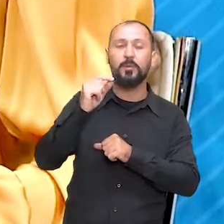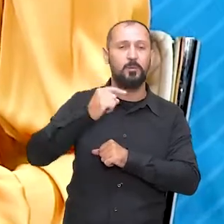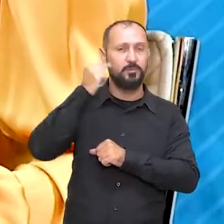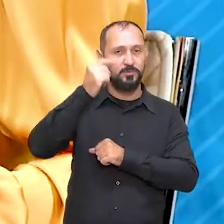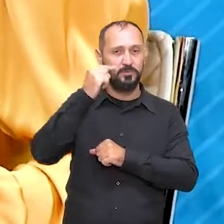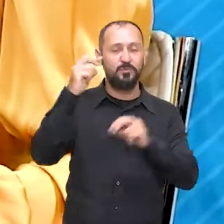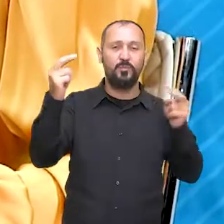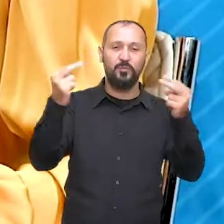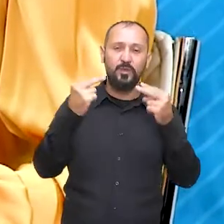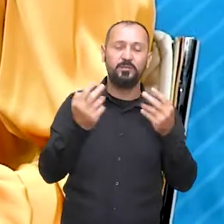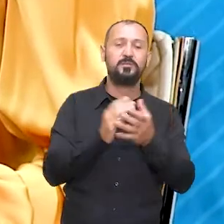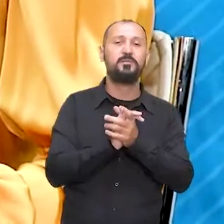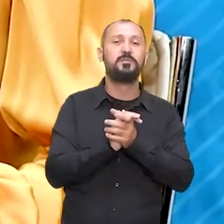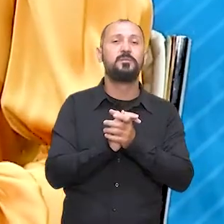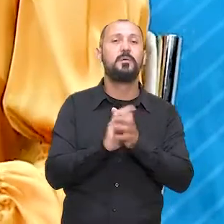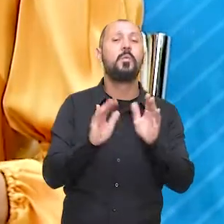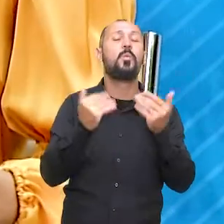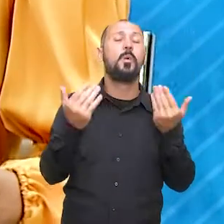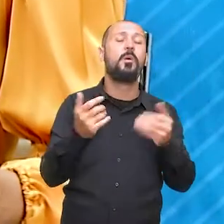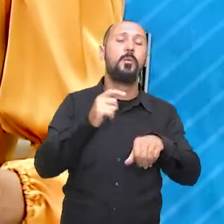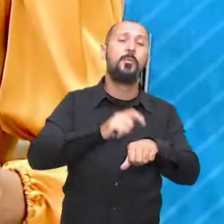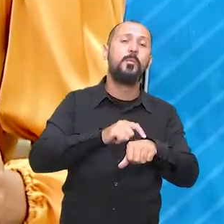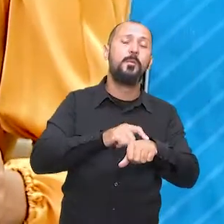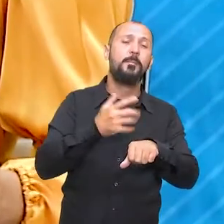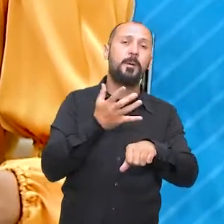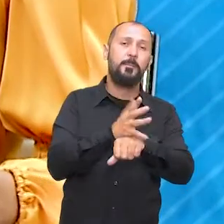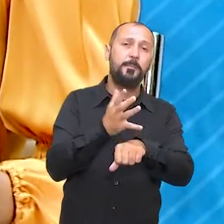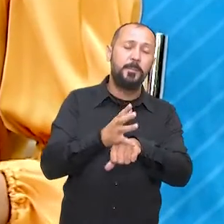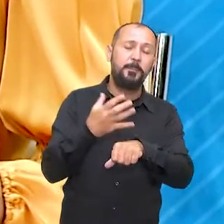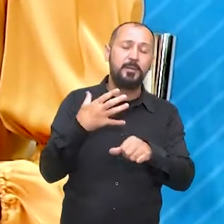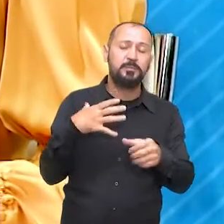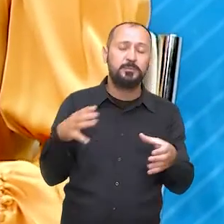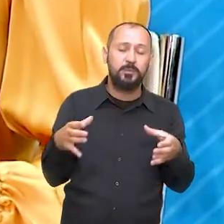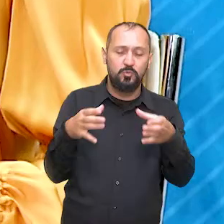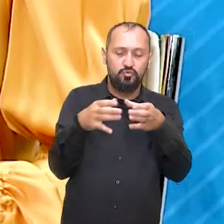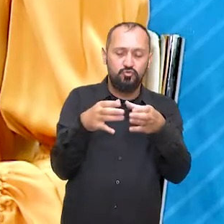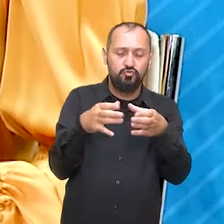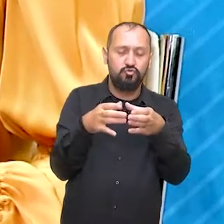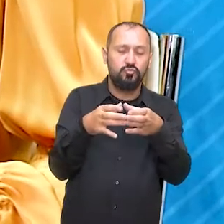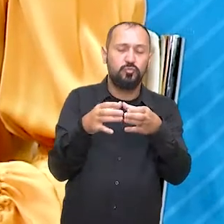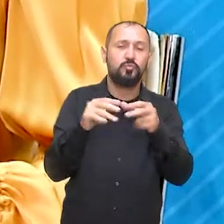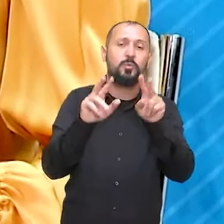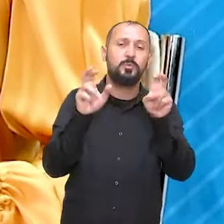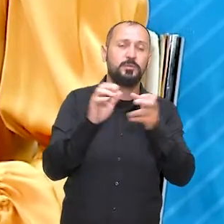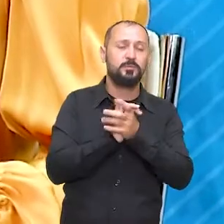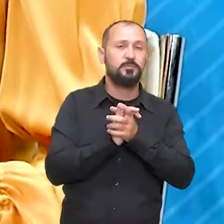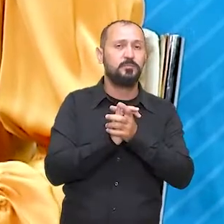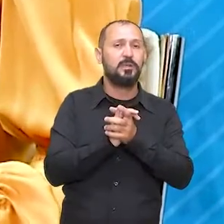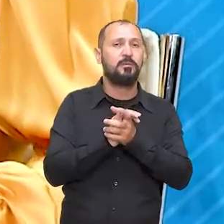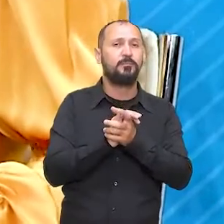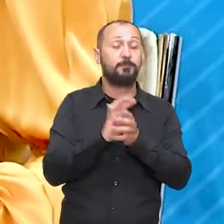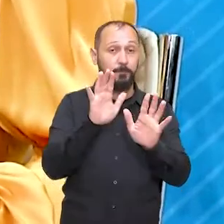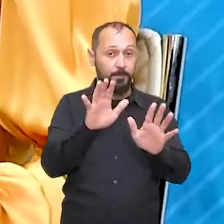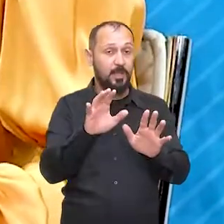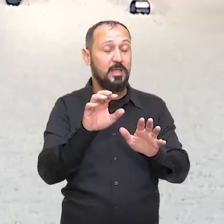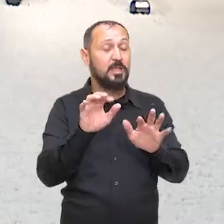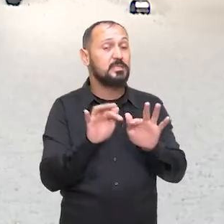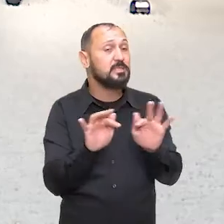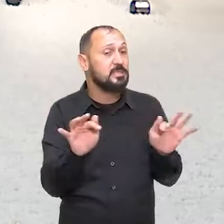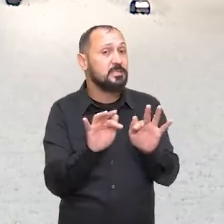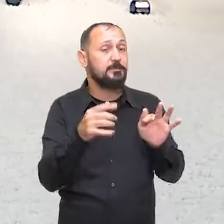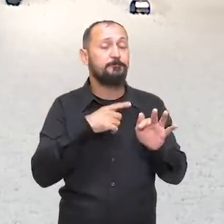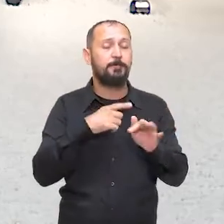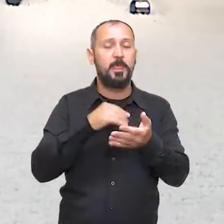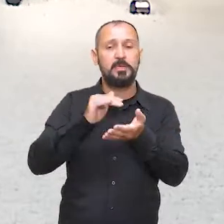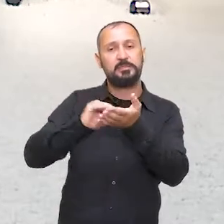É isso. Doutor, para os advogados que estão nos assistindo, qual que é o procedimento para fazer parte de uma comissão? Silvia, é